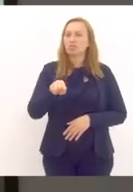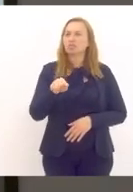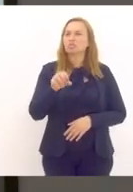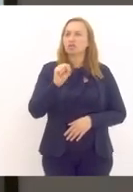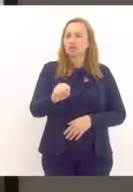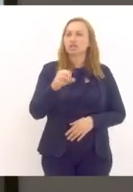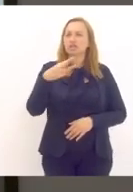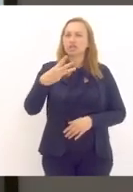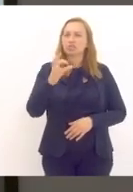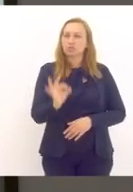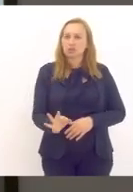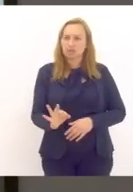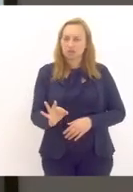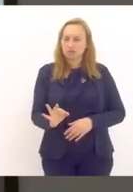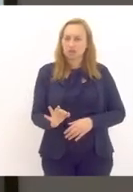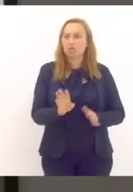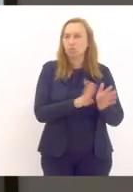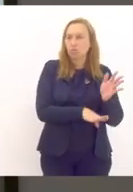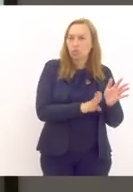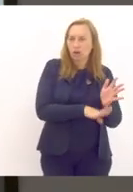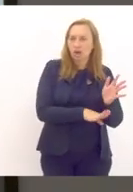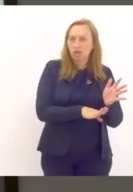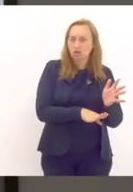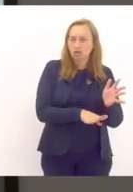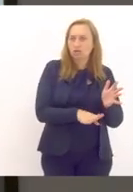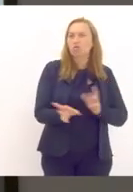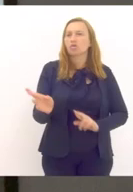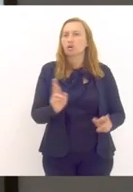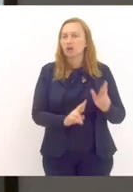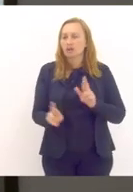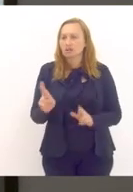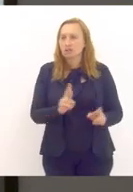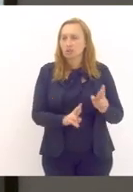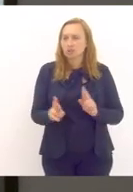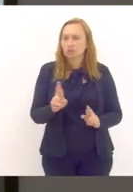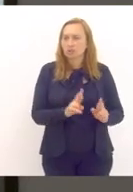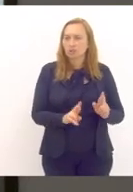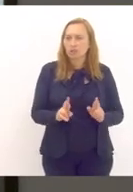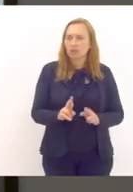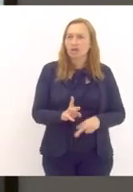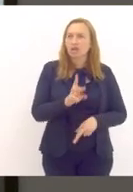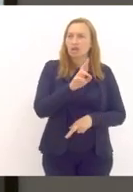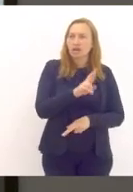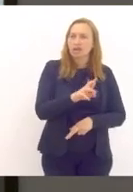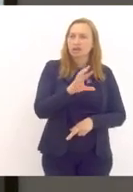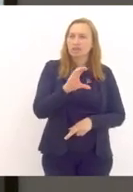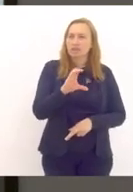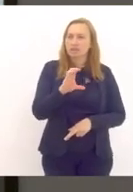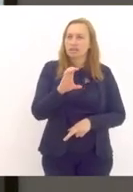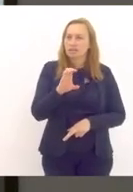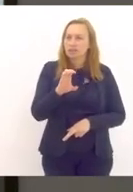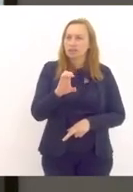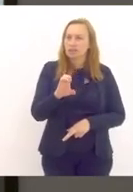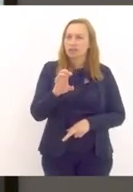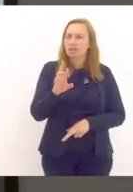45,83% do nosso gasto com pessoal com relação a RCL.